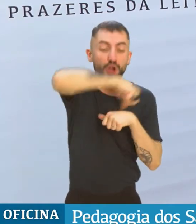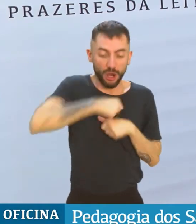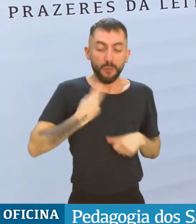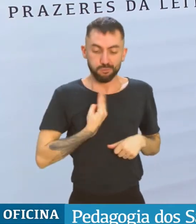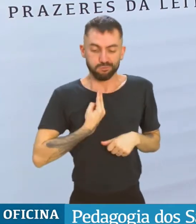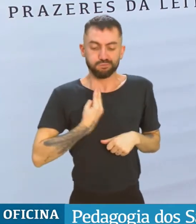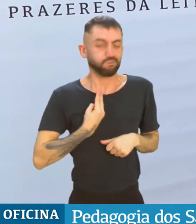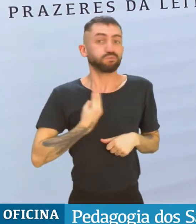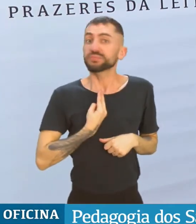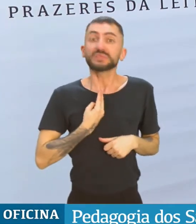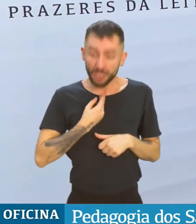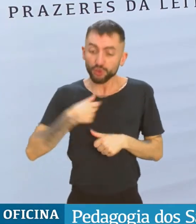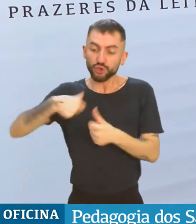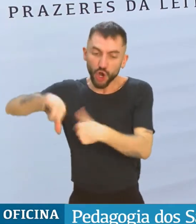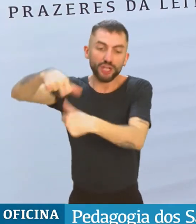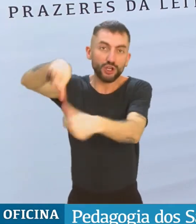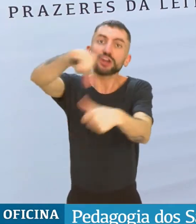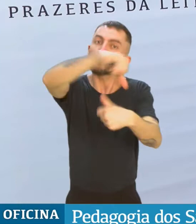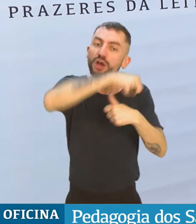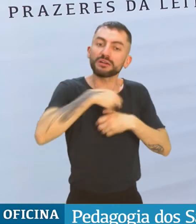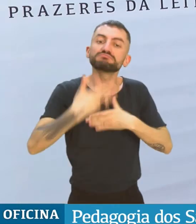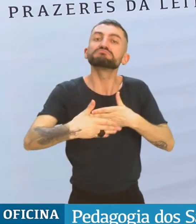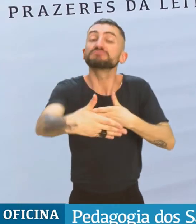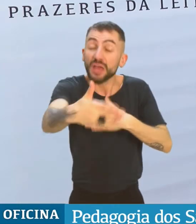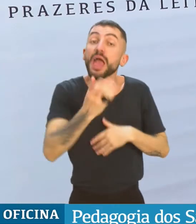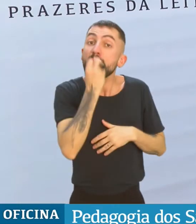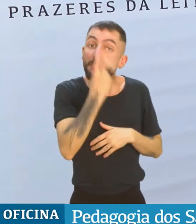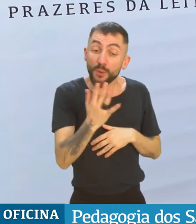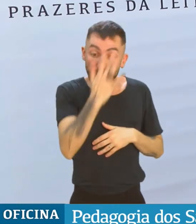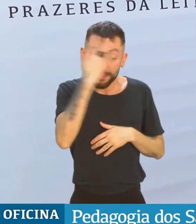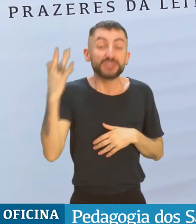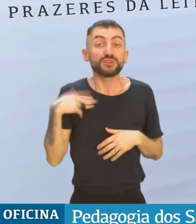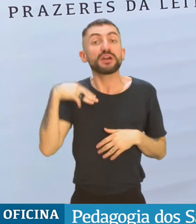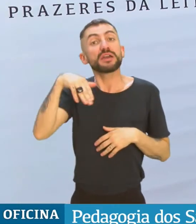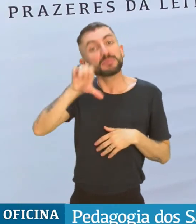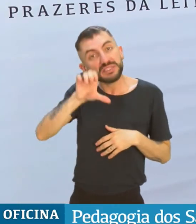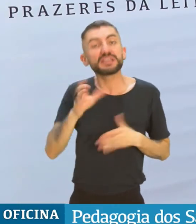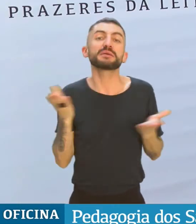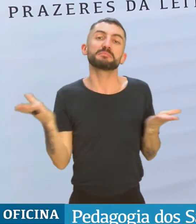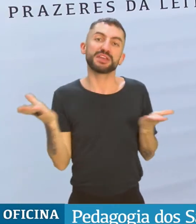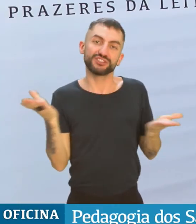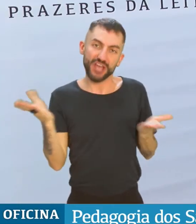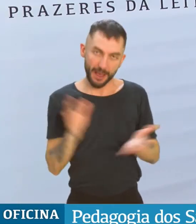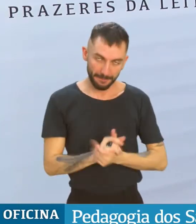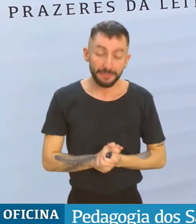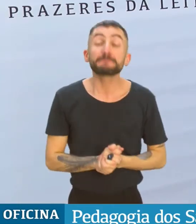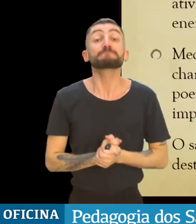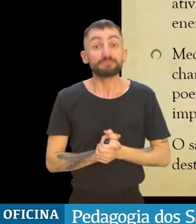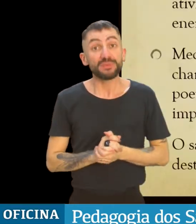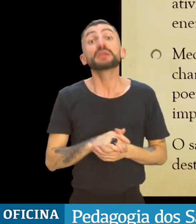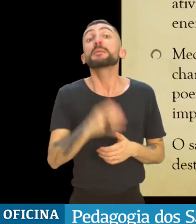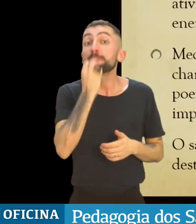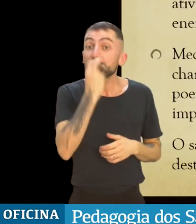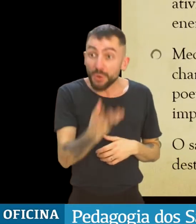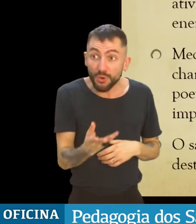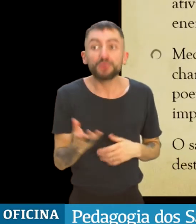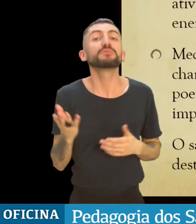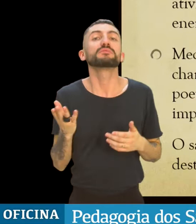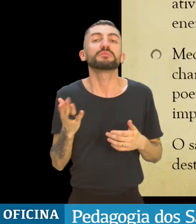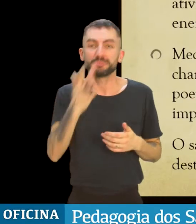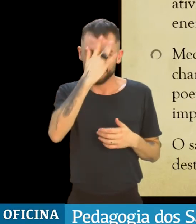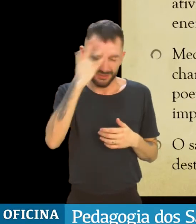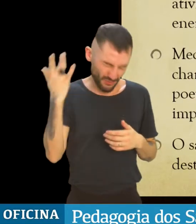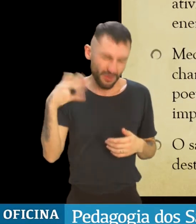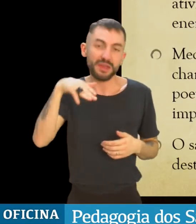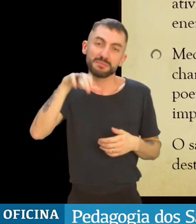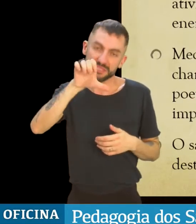uma sequência. Então, esse apresentador é isso. É bacana se você tiver um apresentador que seja alegre, né?